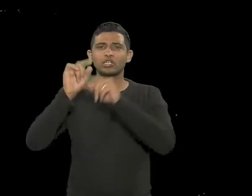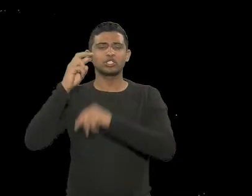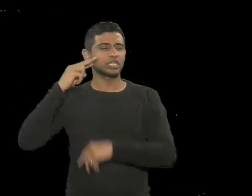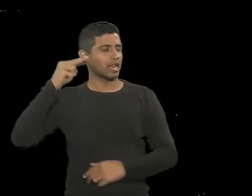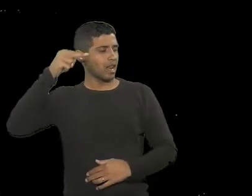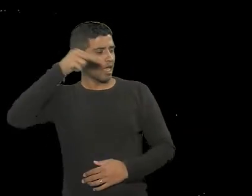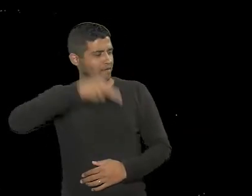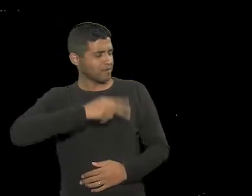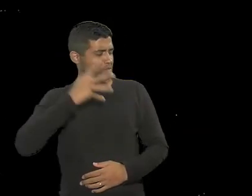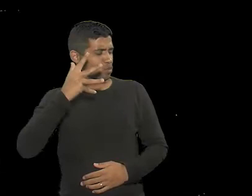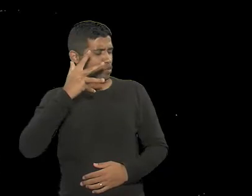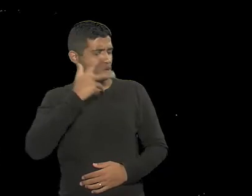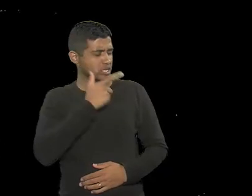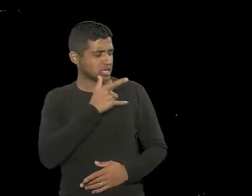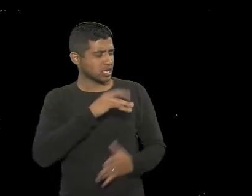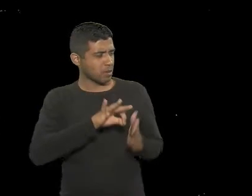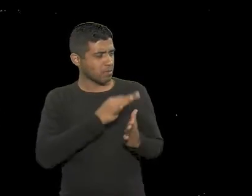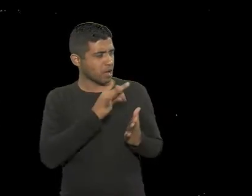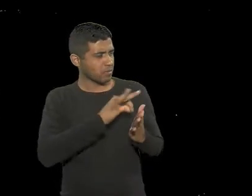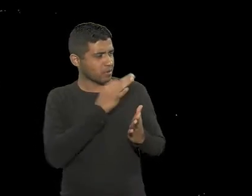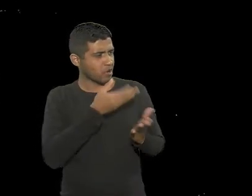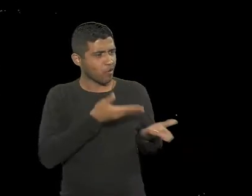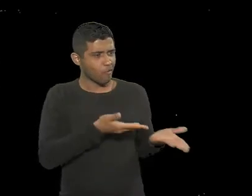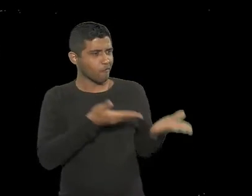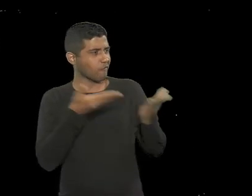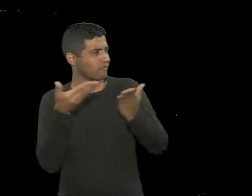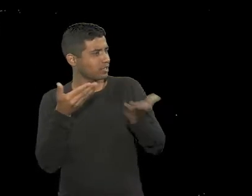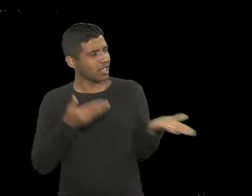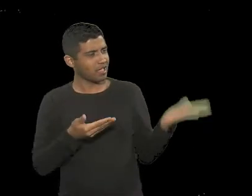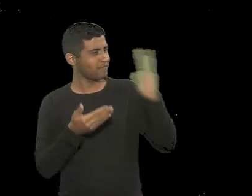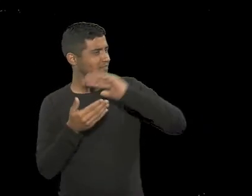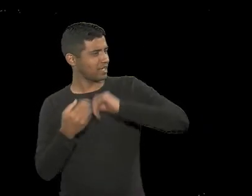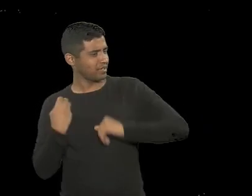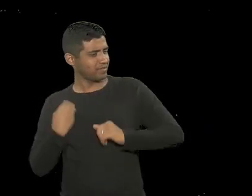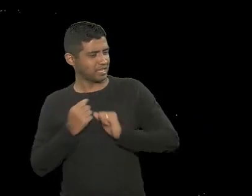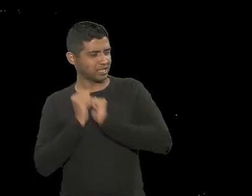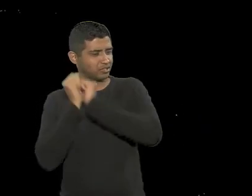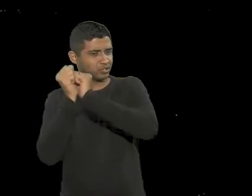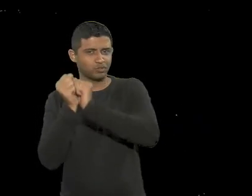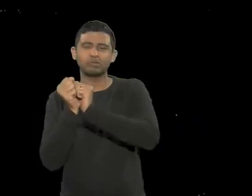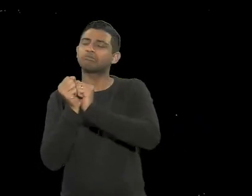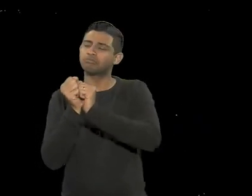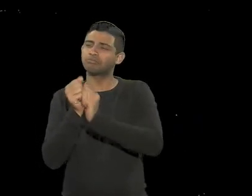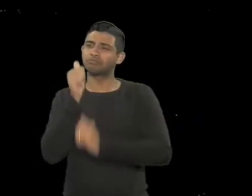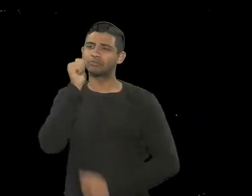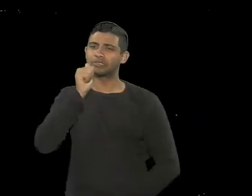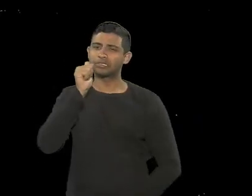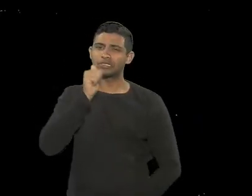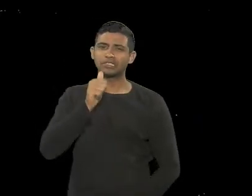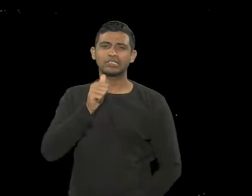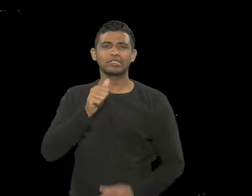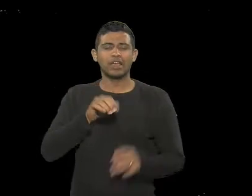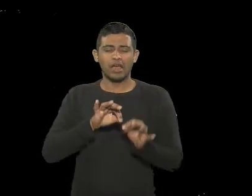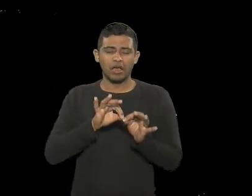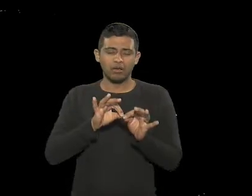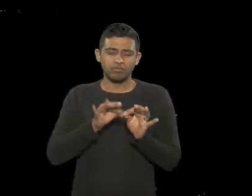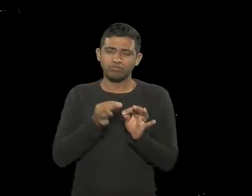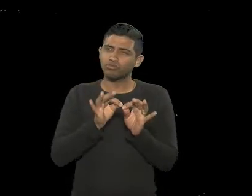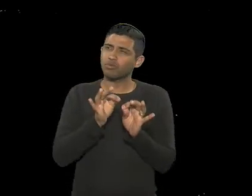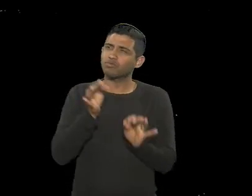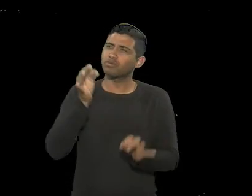viram aquele bordado tão bonito e convidaram a menina para morar no céu. Ela então fez um fio